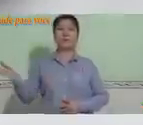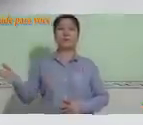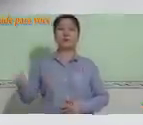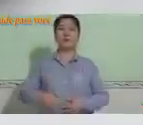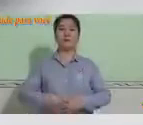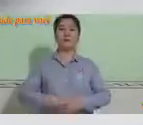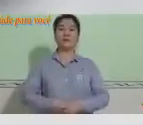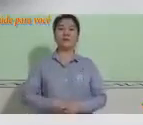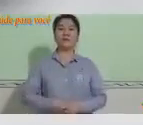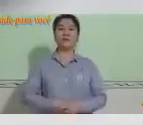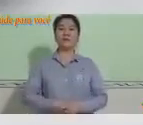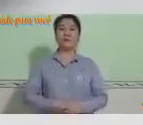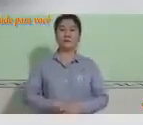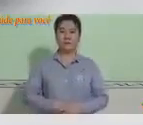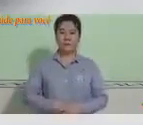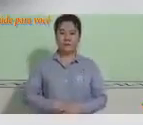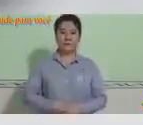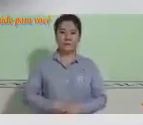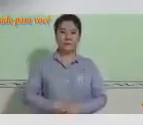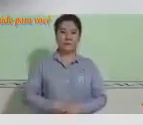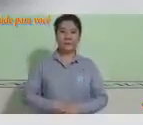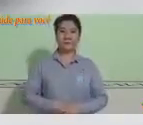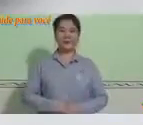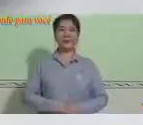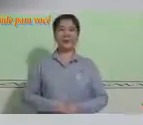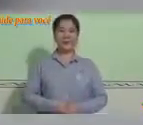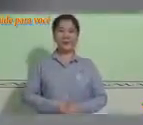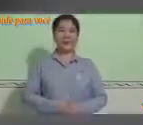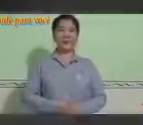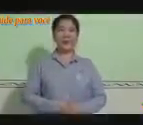vírgula, uso de remédios para facilitar a circulação.